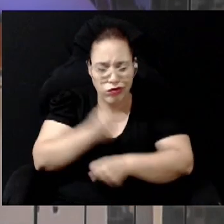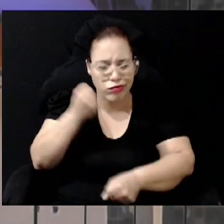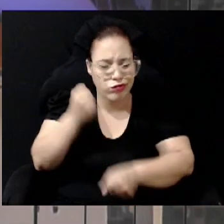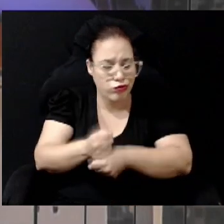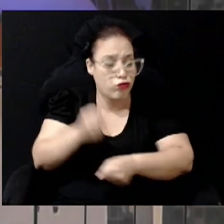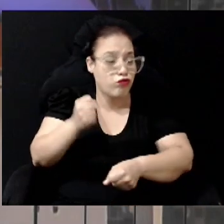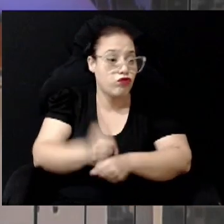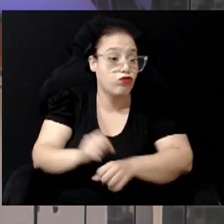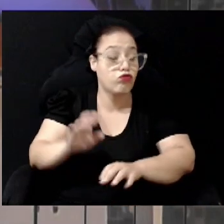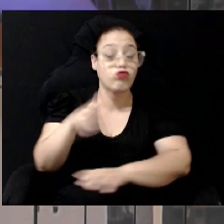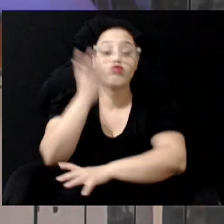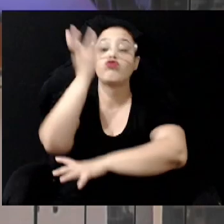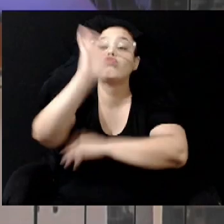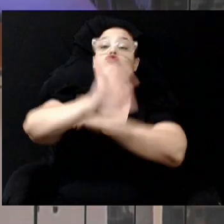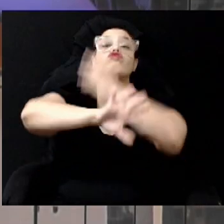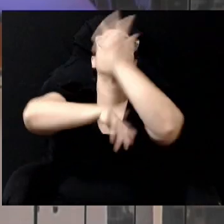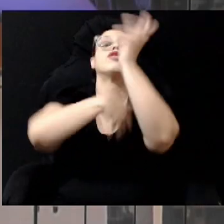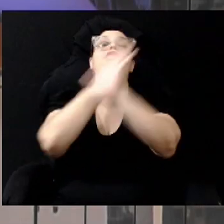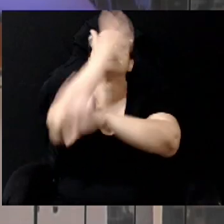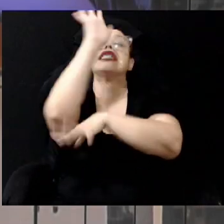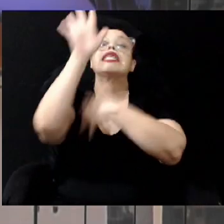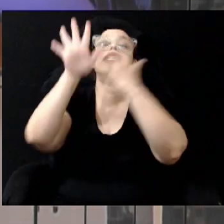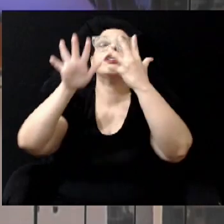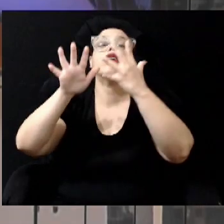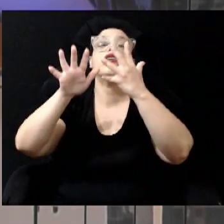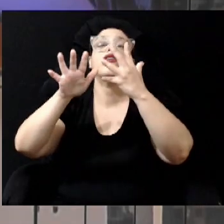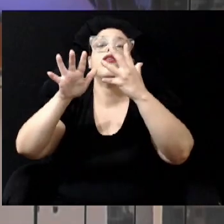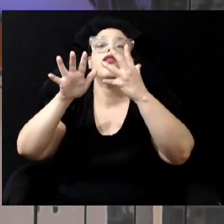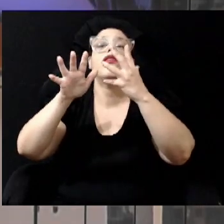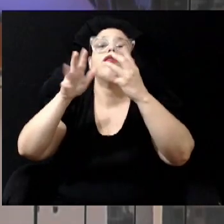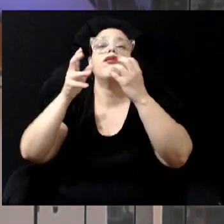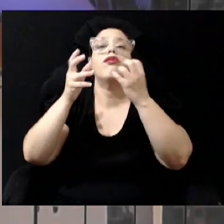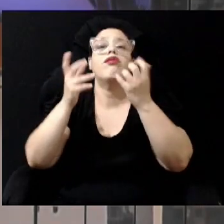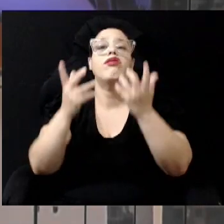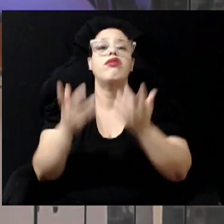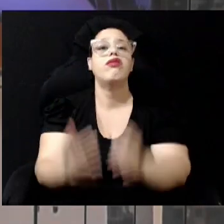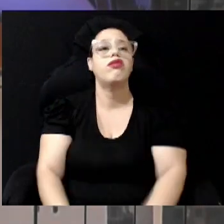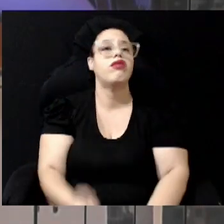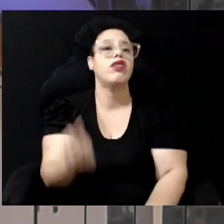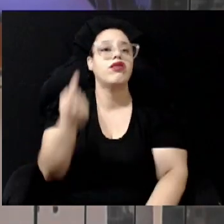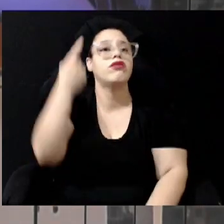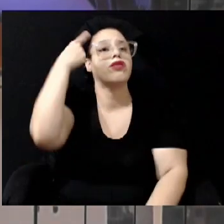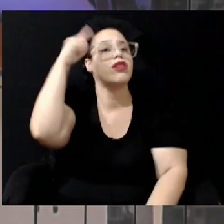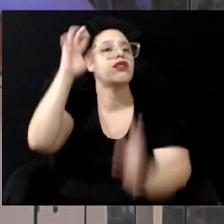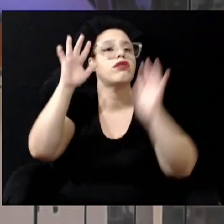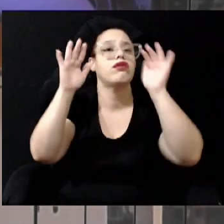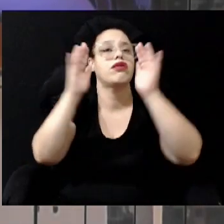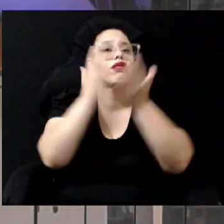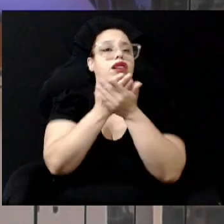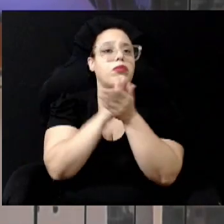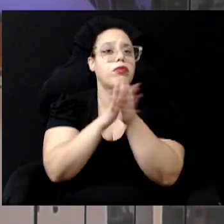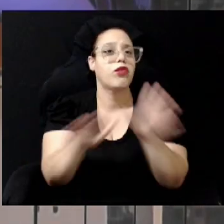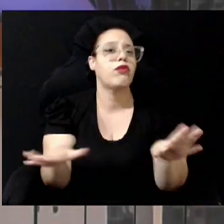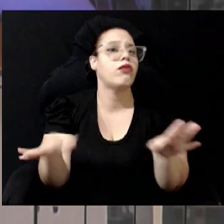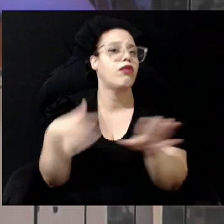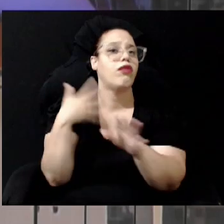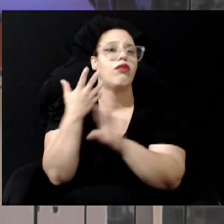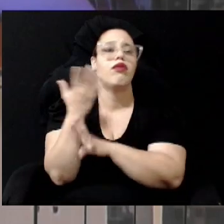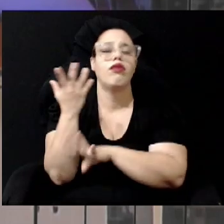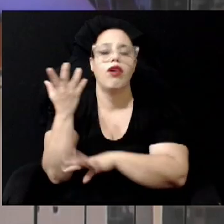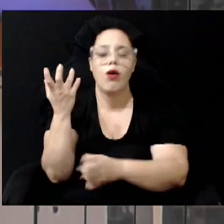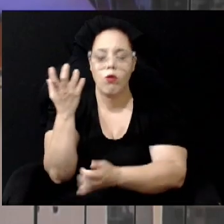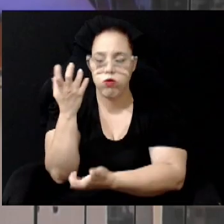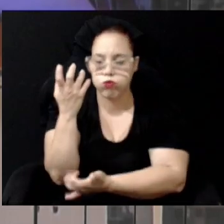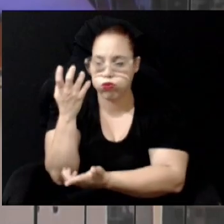formar, para se consolidar, sendo queimadas em um dia. Então, eu acho que isso também é algo muito importante que a gente fale sobre esse